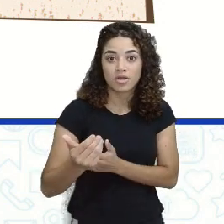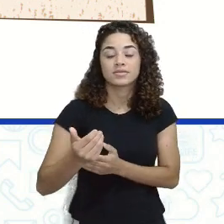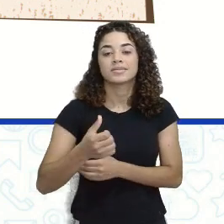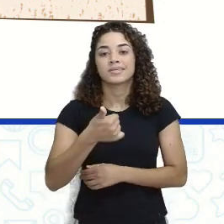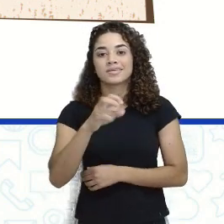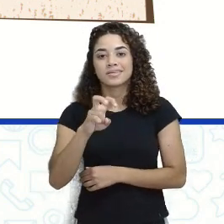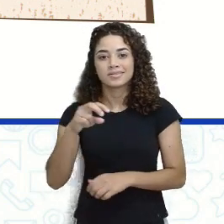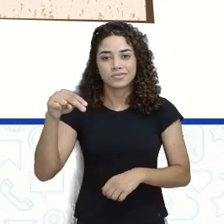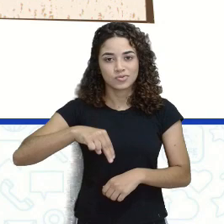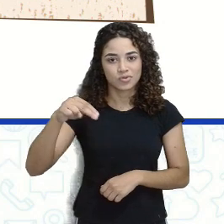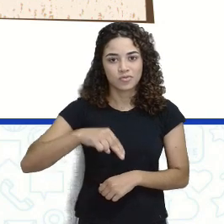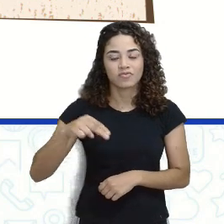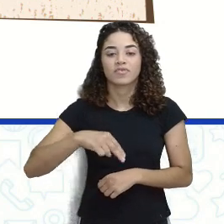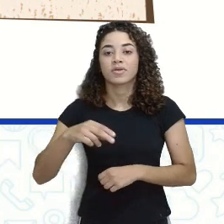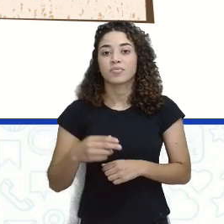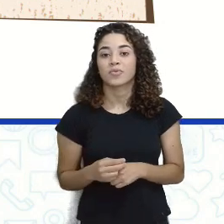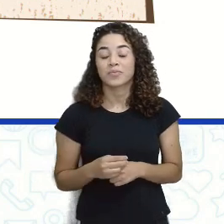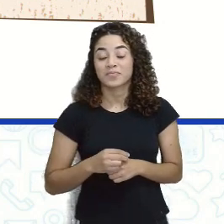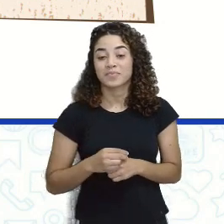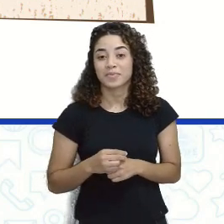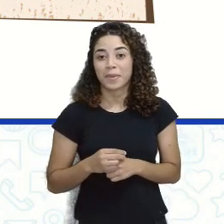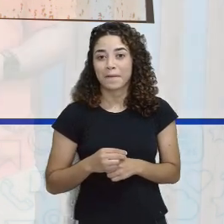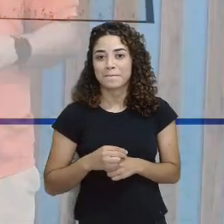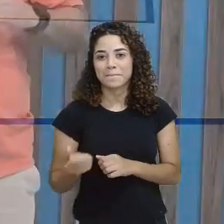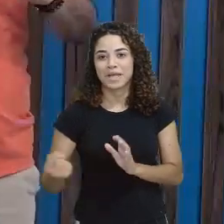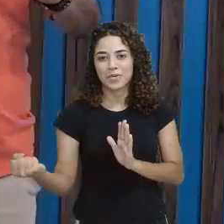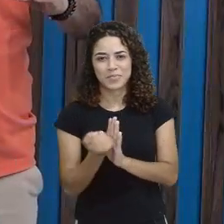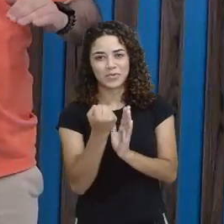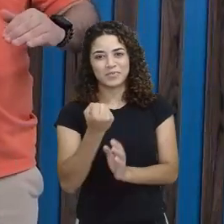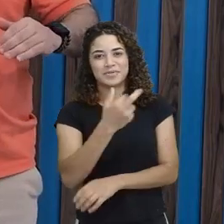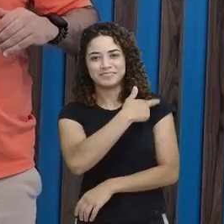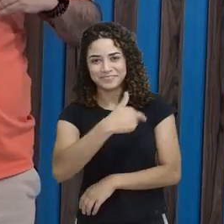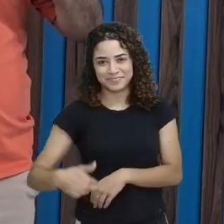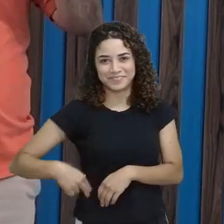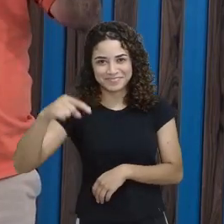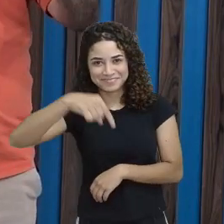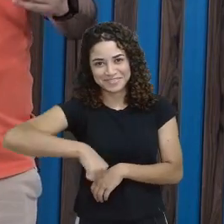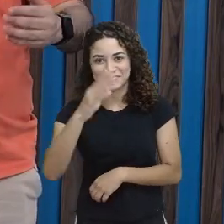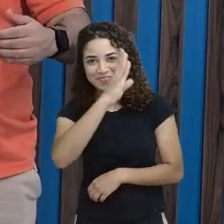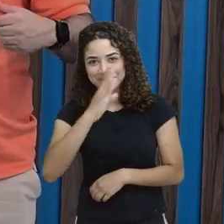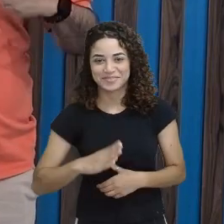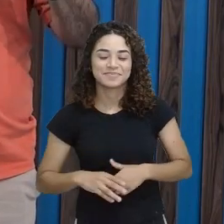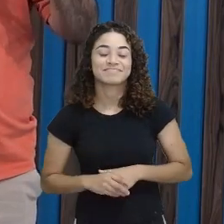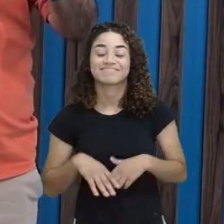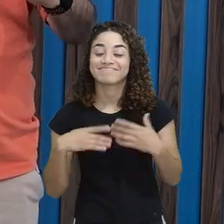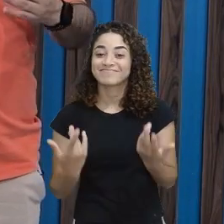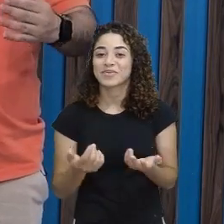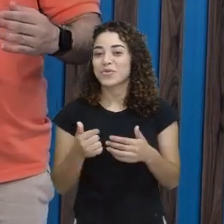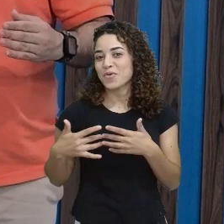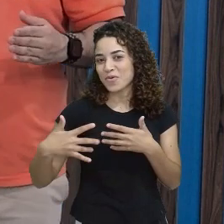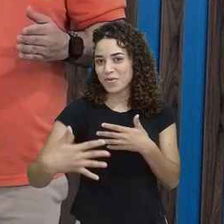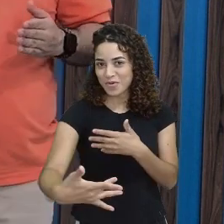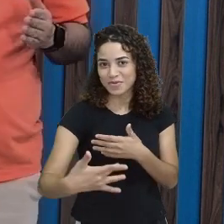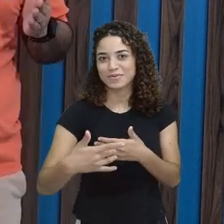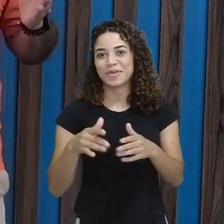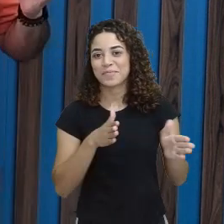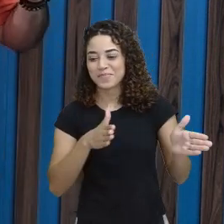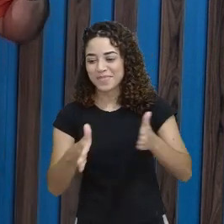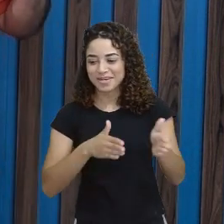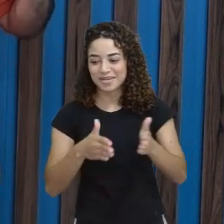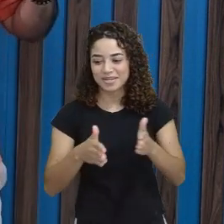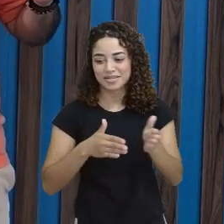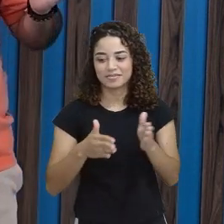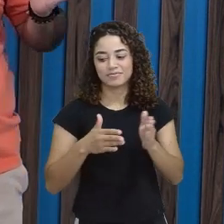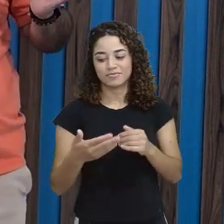de novembro a República no Brasil, né? E ao longo desse período republicano, a gente vai ver